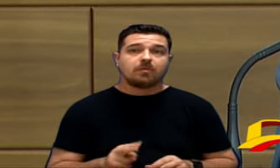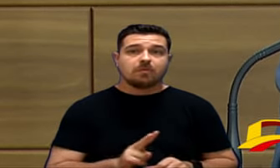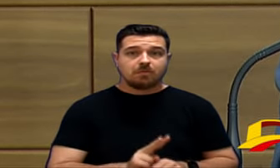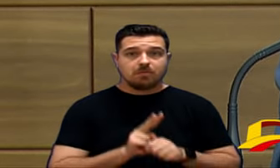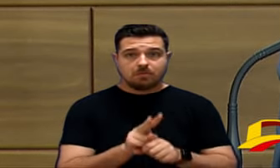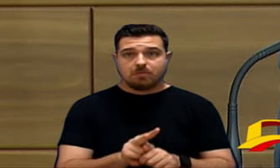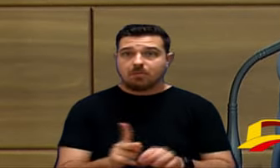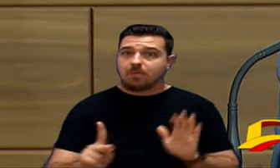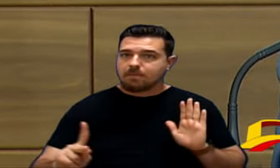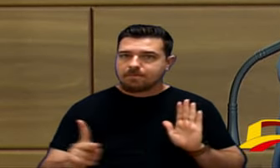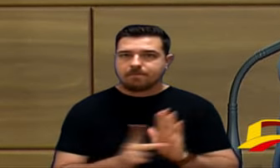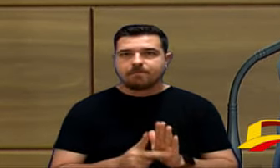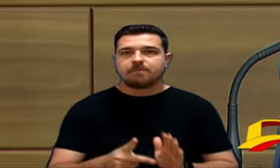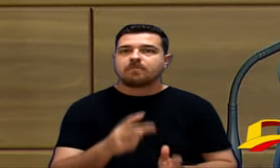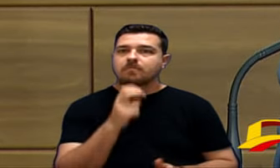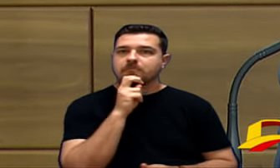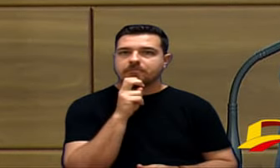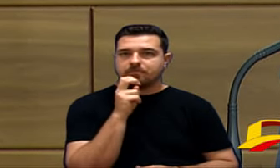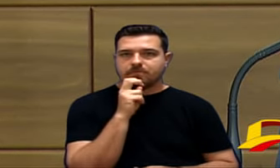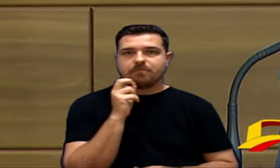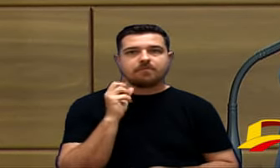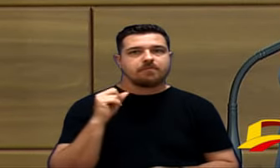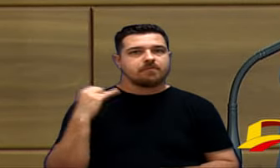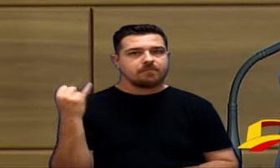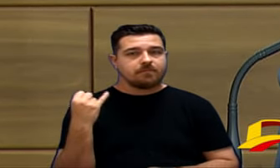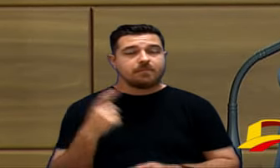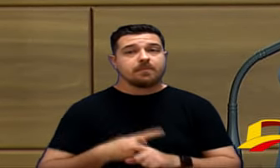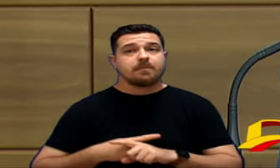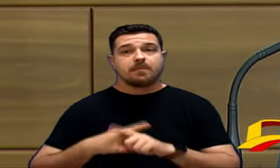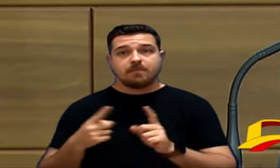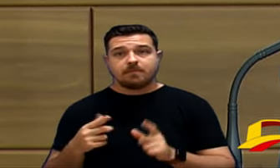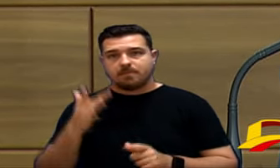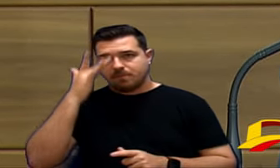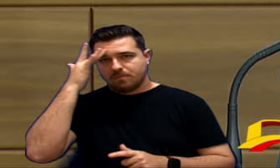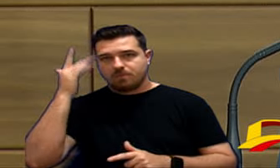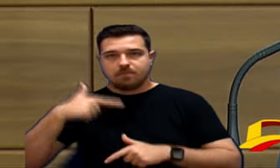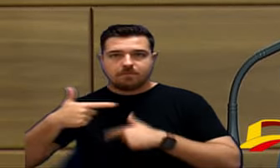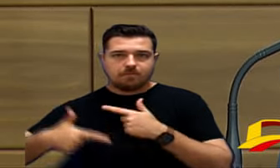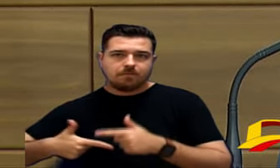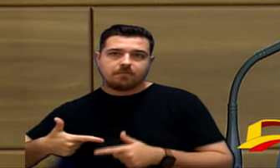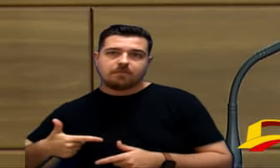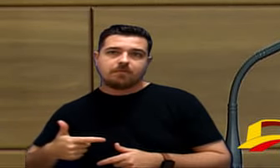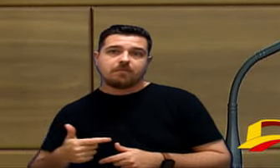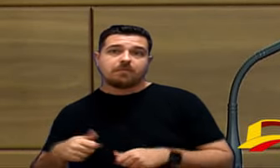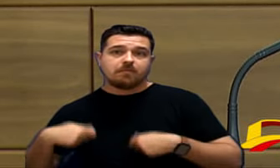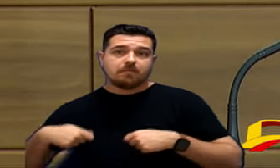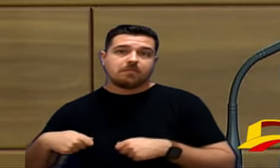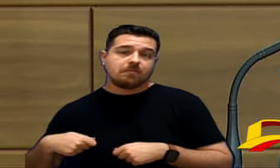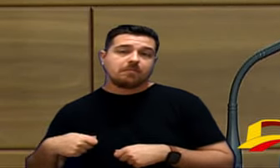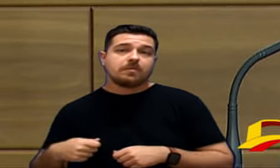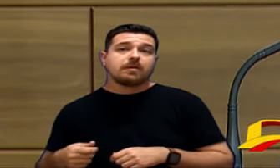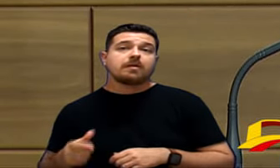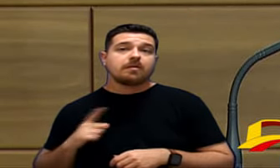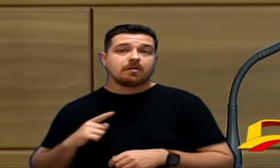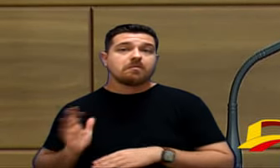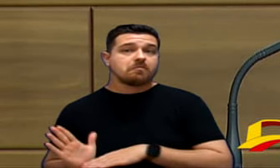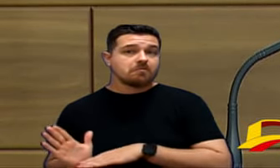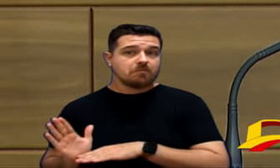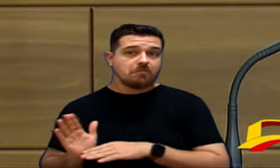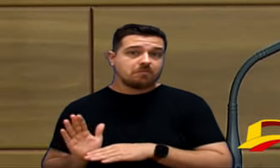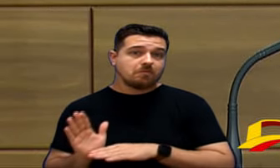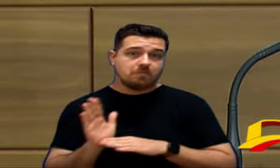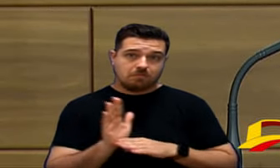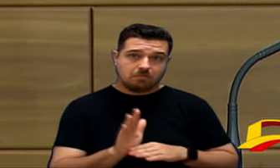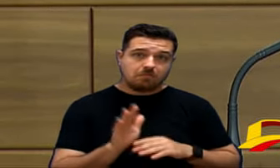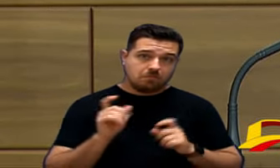exclusiva do município nesses casos né mas os trabalhadores qualquer pessoa tiver dificuldade a gente tem um setor chamado concilia que é vinculado à secretaria de